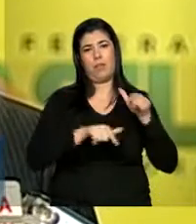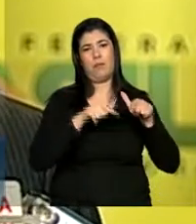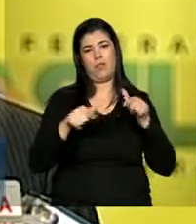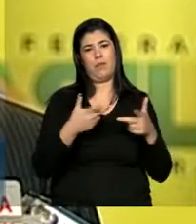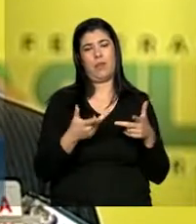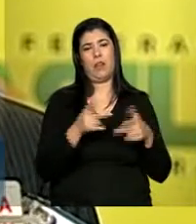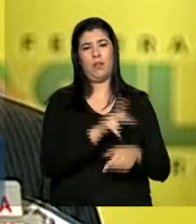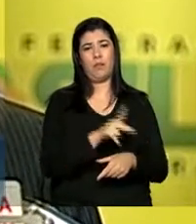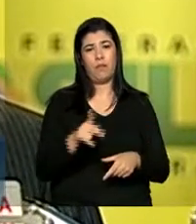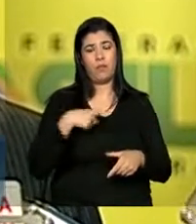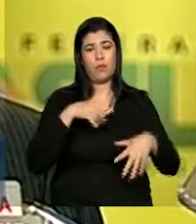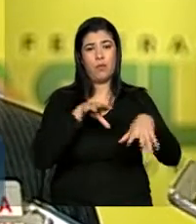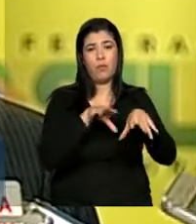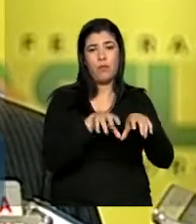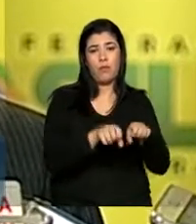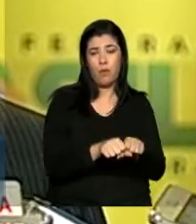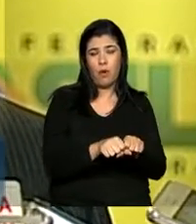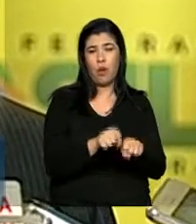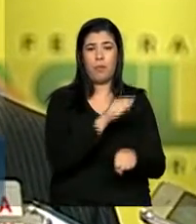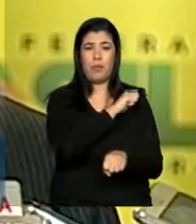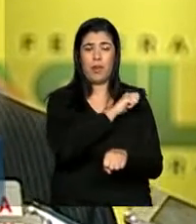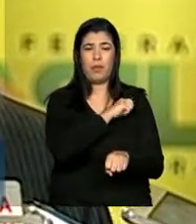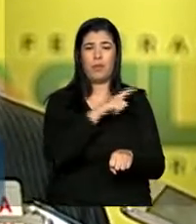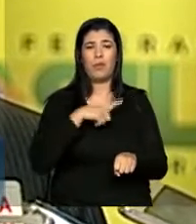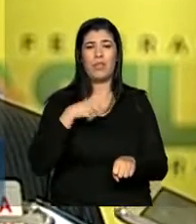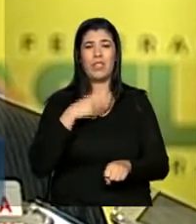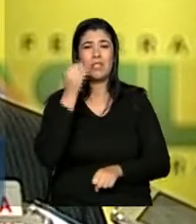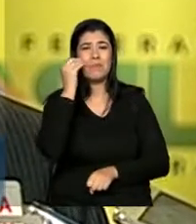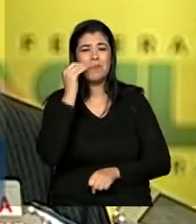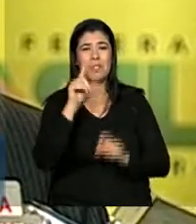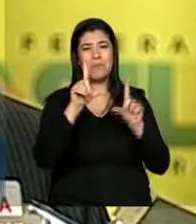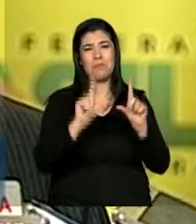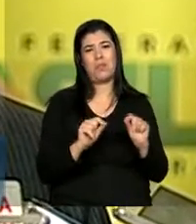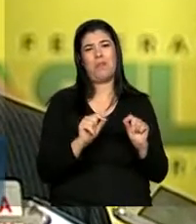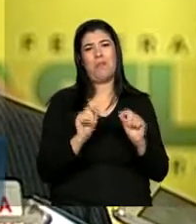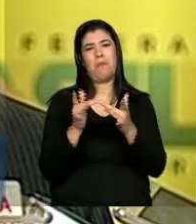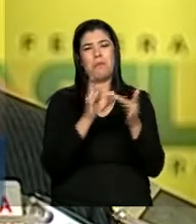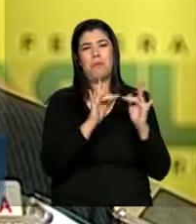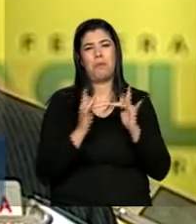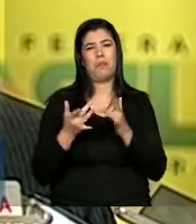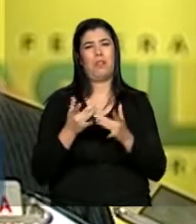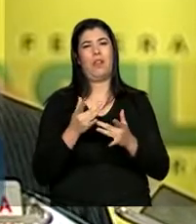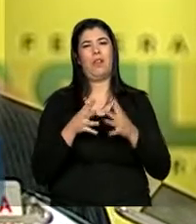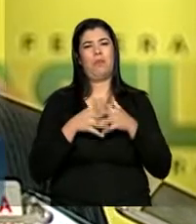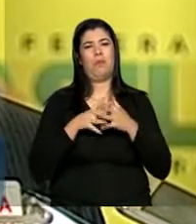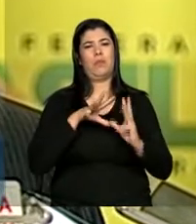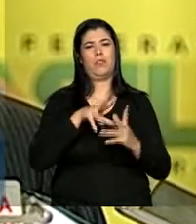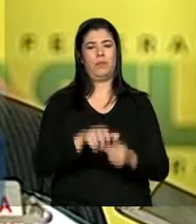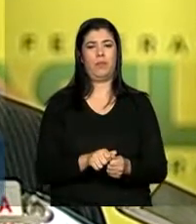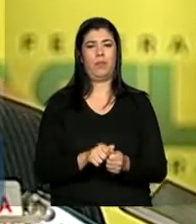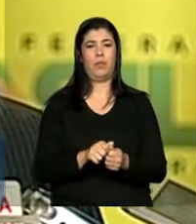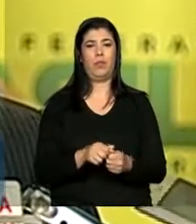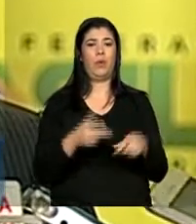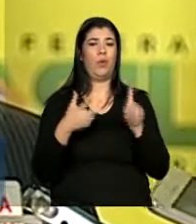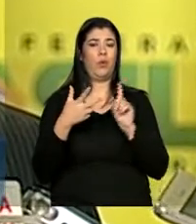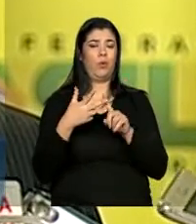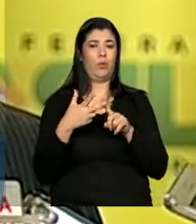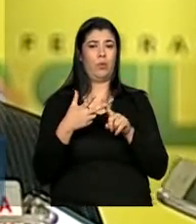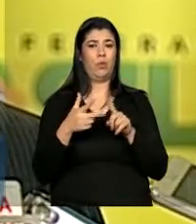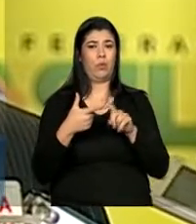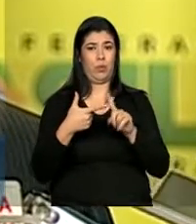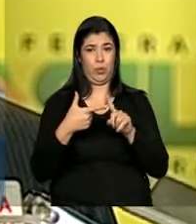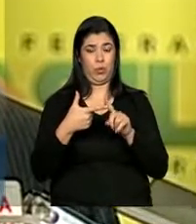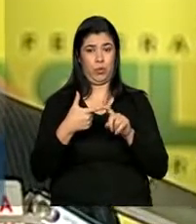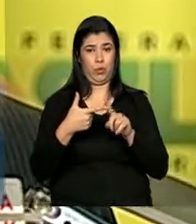também forma um aluno menos apto a lidar com a complexidade crescente do mundo atual. O segundo fator é a permanência do aluno